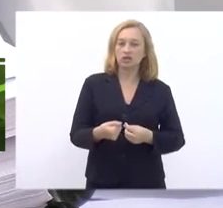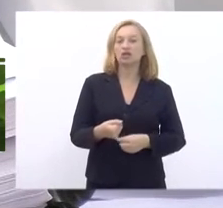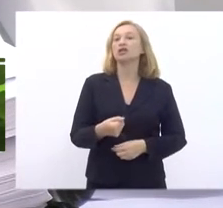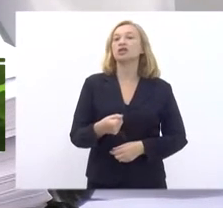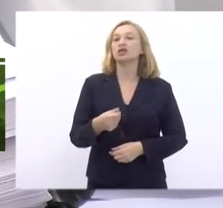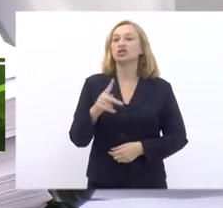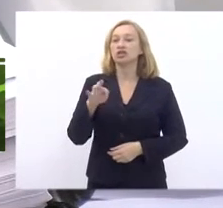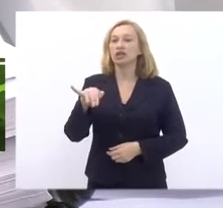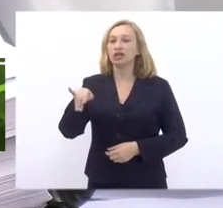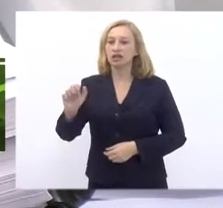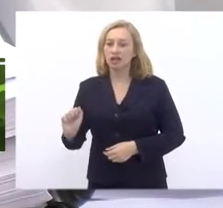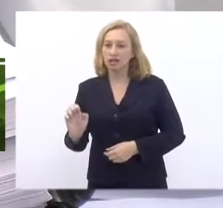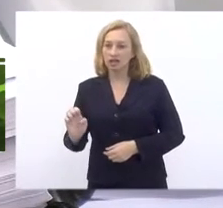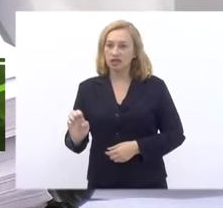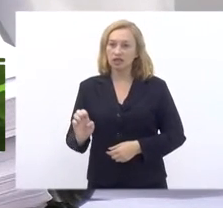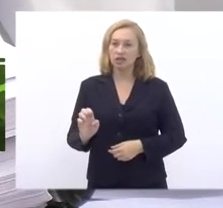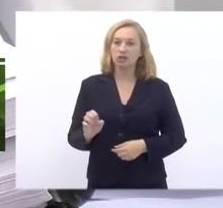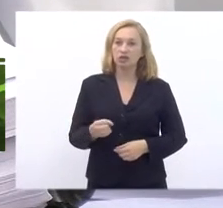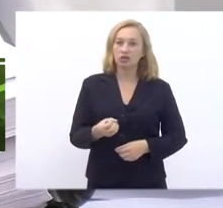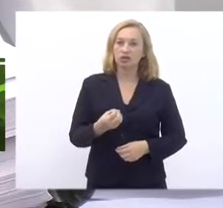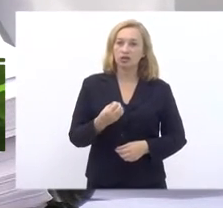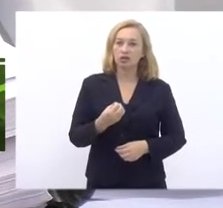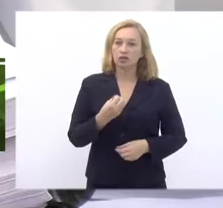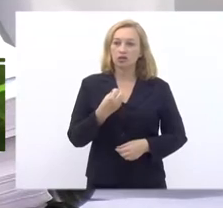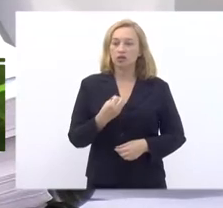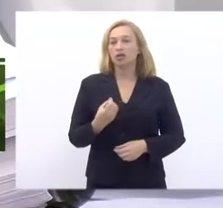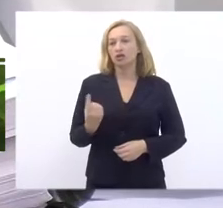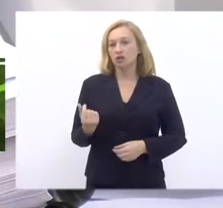generalidade e cortesia na prestação e modalidade das tarifas.